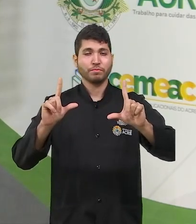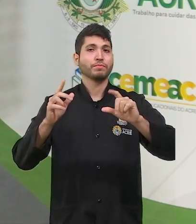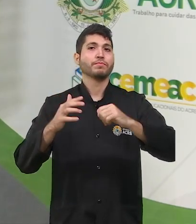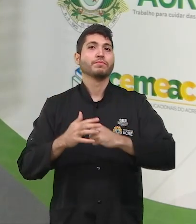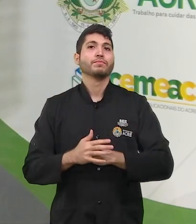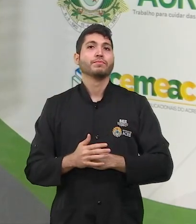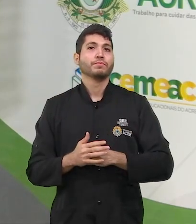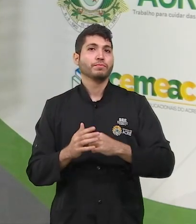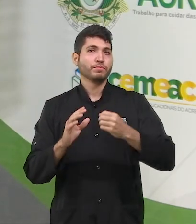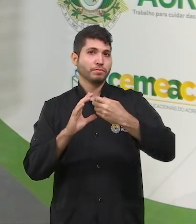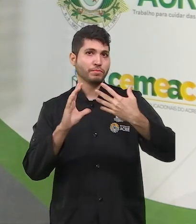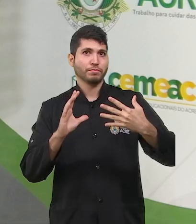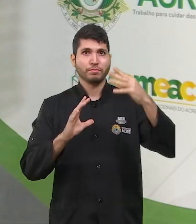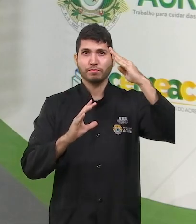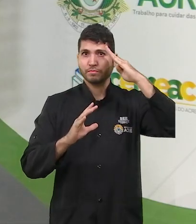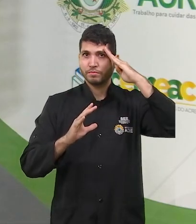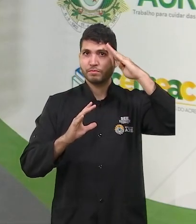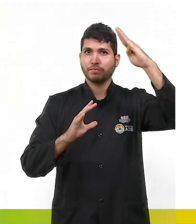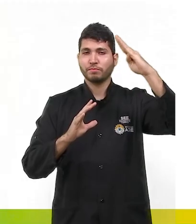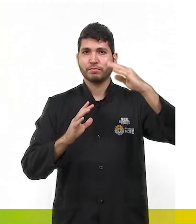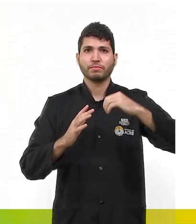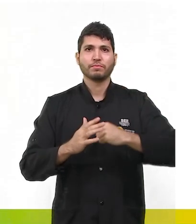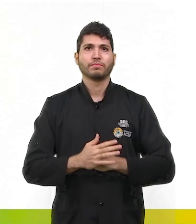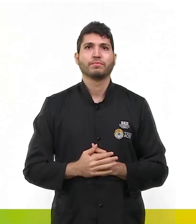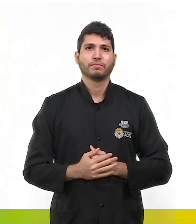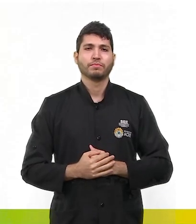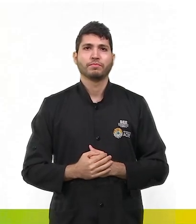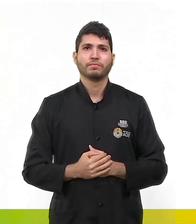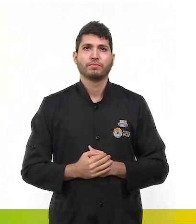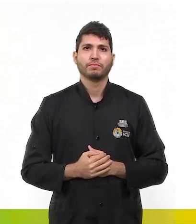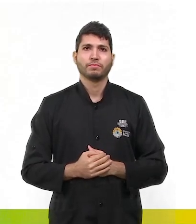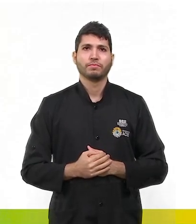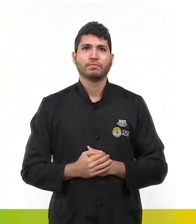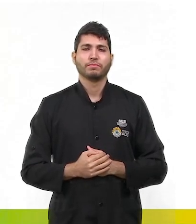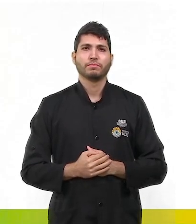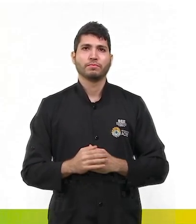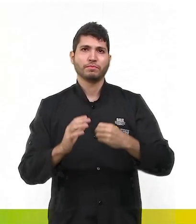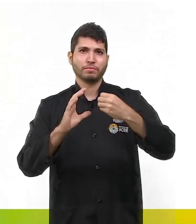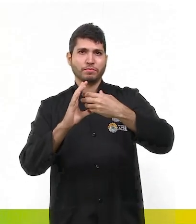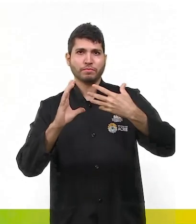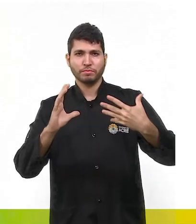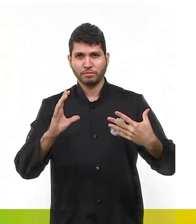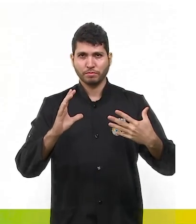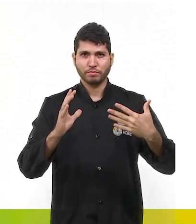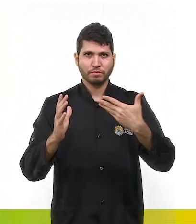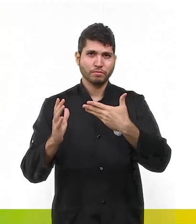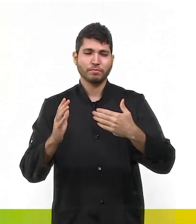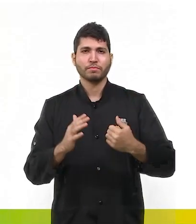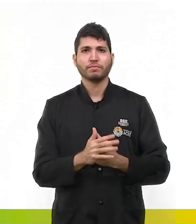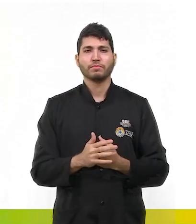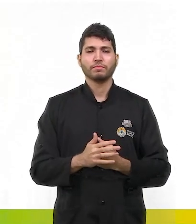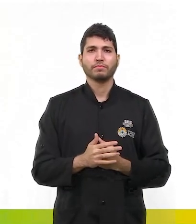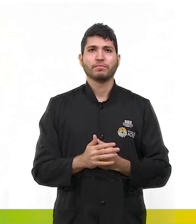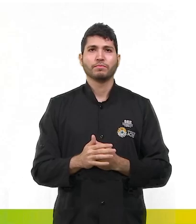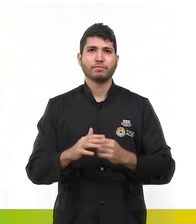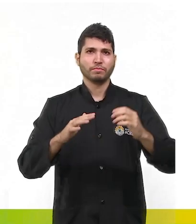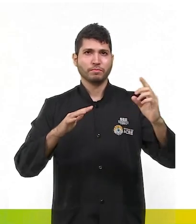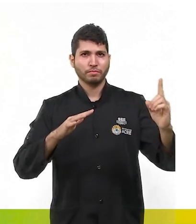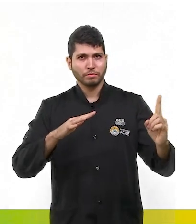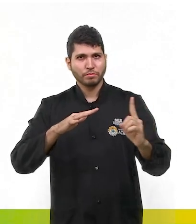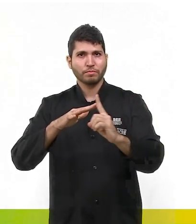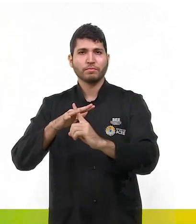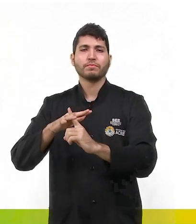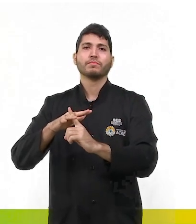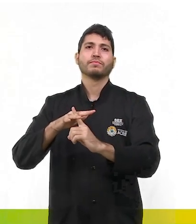características, então, dessa sociedade global. Vamos lá? Primeira característica, a gente tem integração econômica, que eu já dei exemplo.